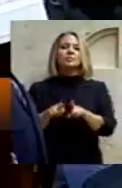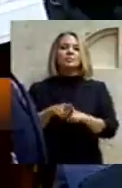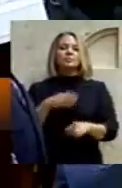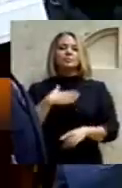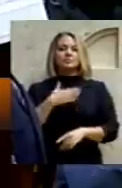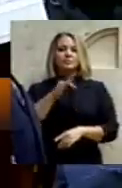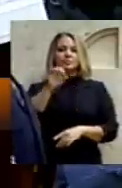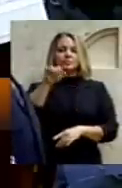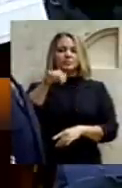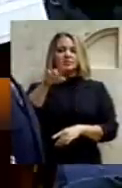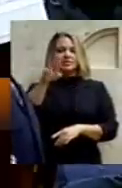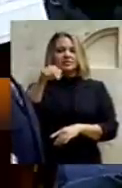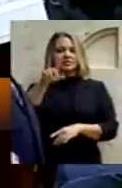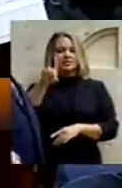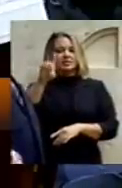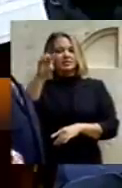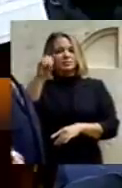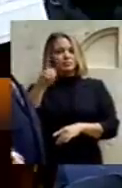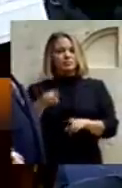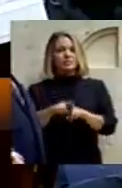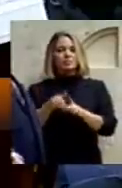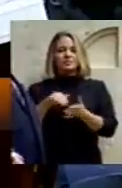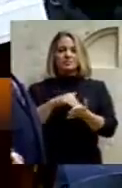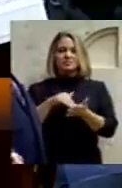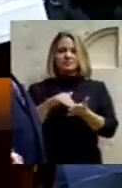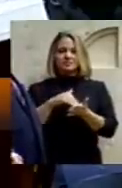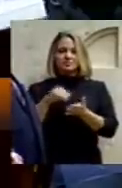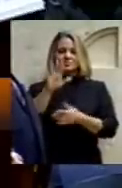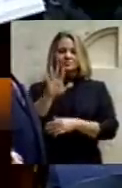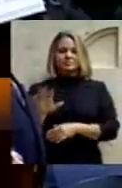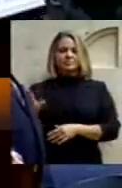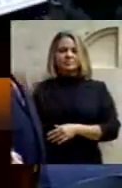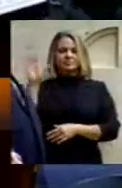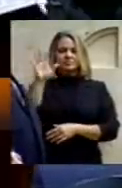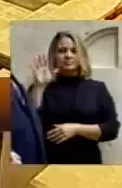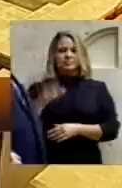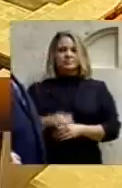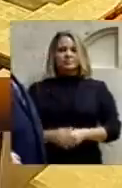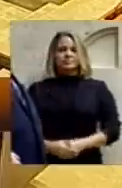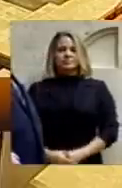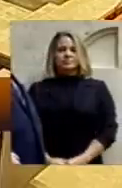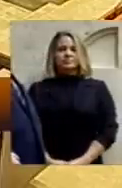Fernando Silveira Camargo, diretor-geral da Secretaria.